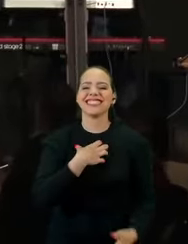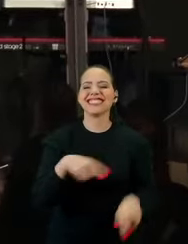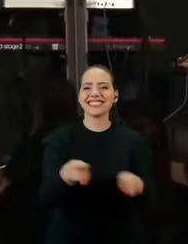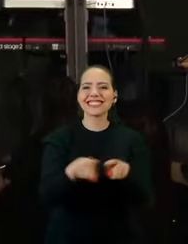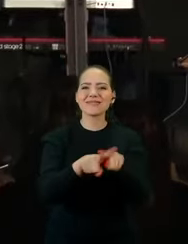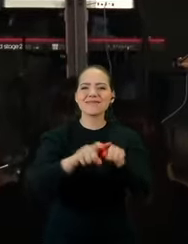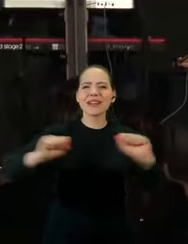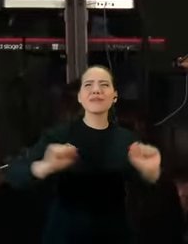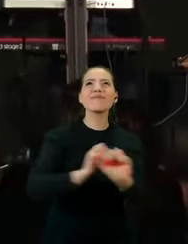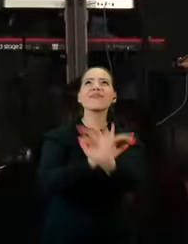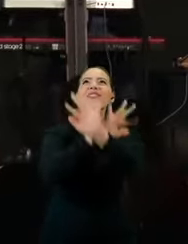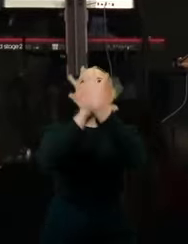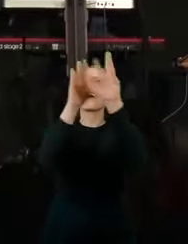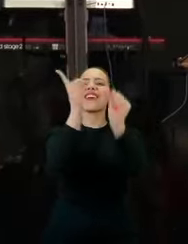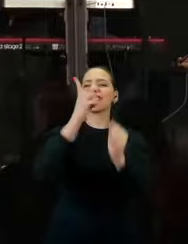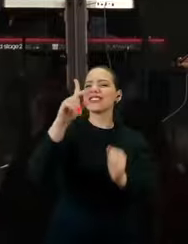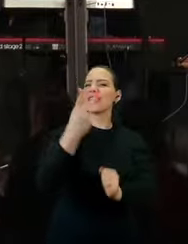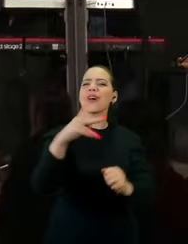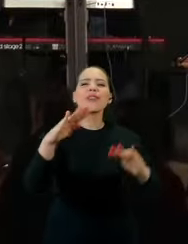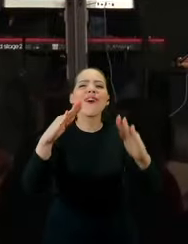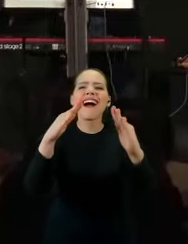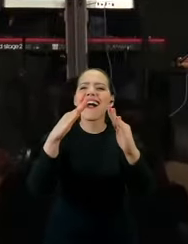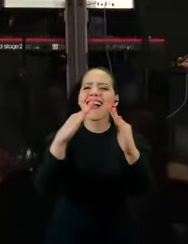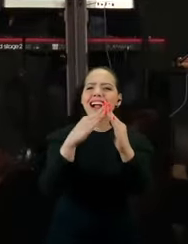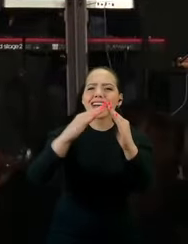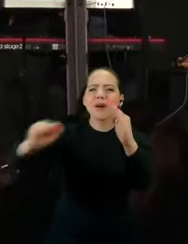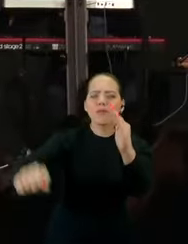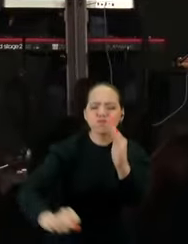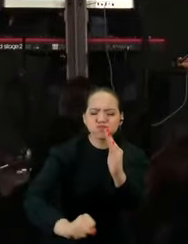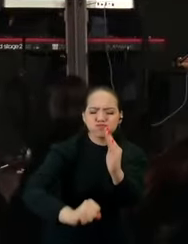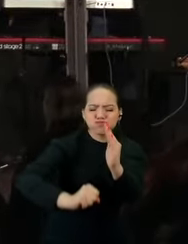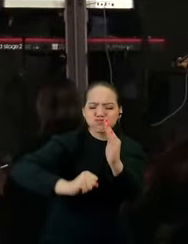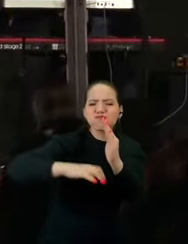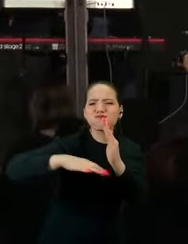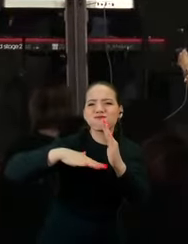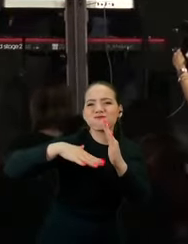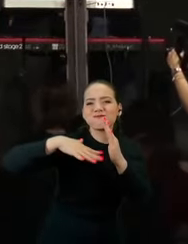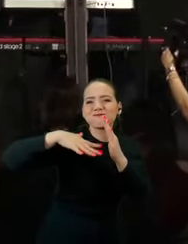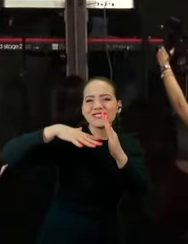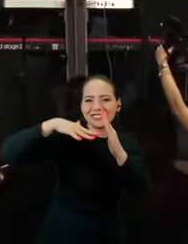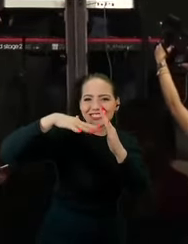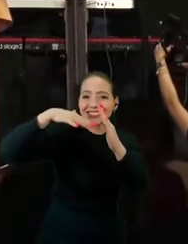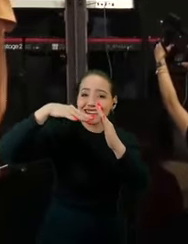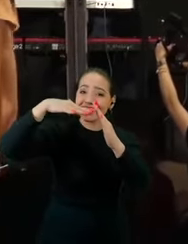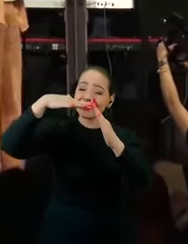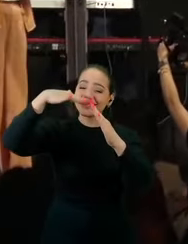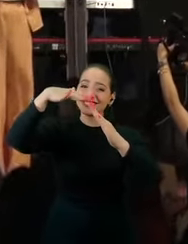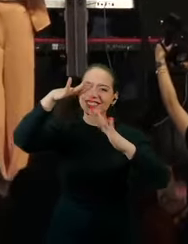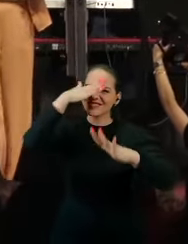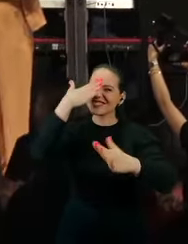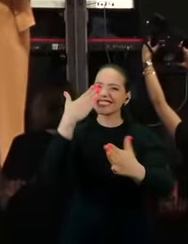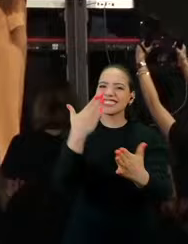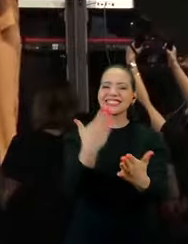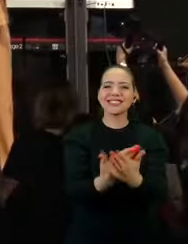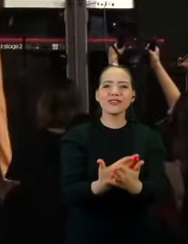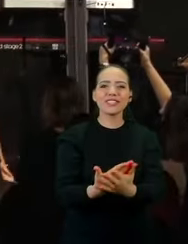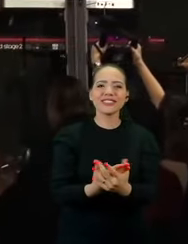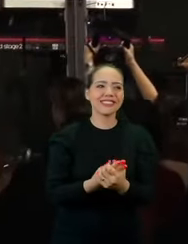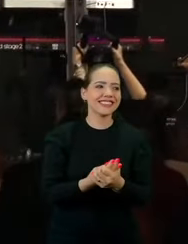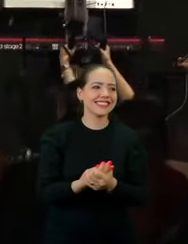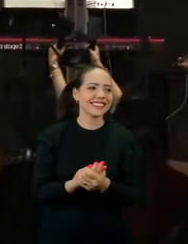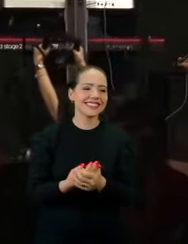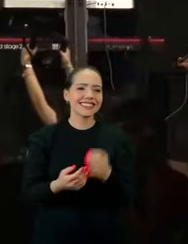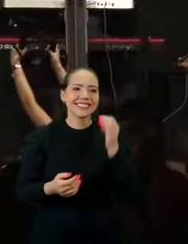de Deus vai tomar a tua sala, o teu quarto, a tua casa. Ondas da glória do Senhor estão aqui nessa noite. Você chegou